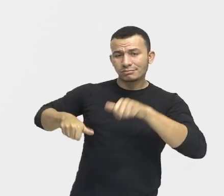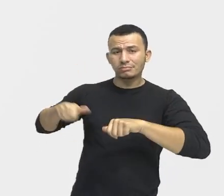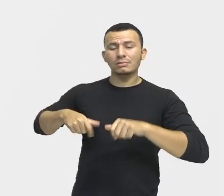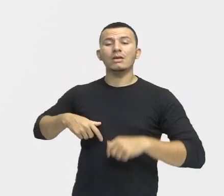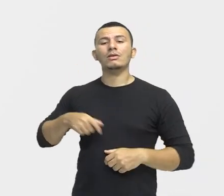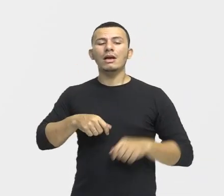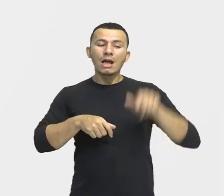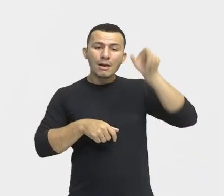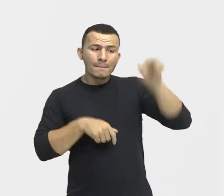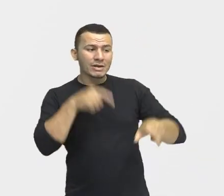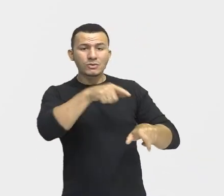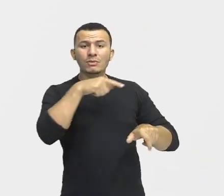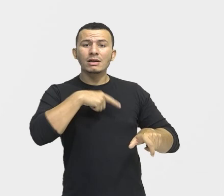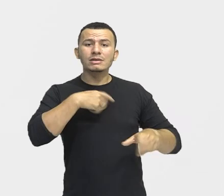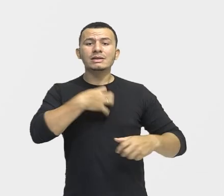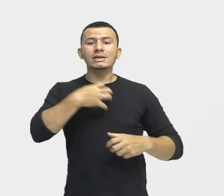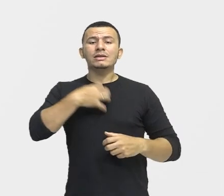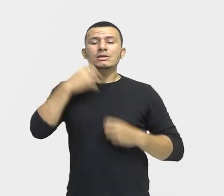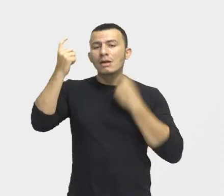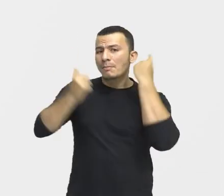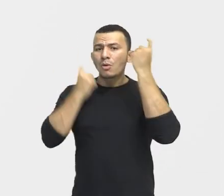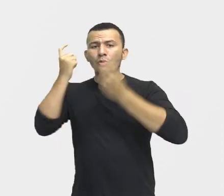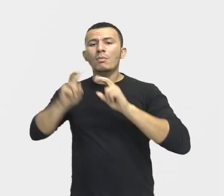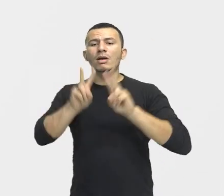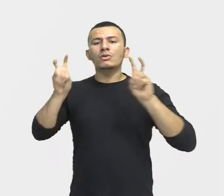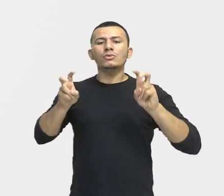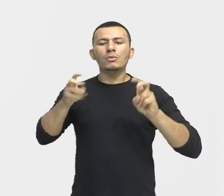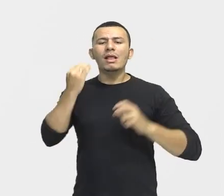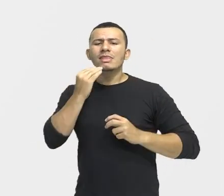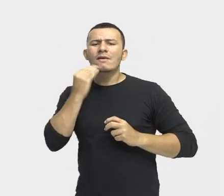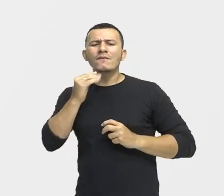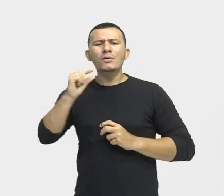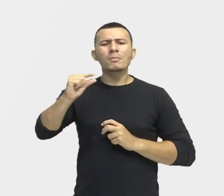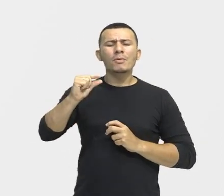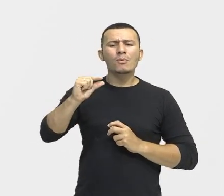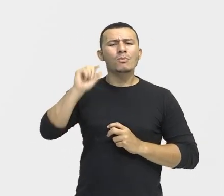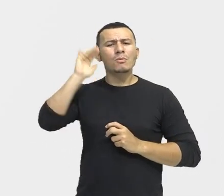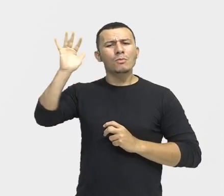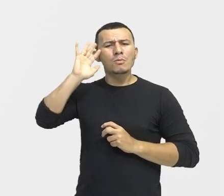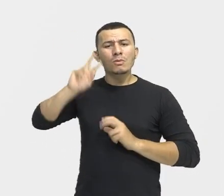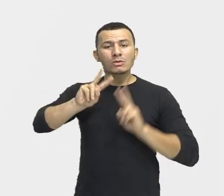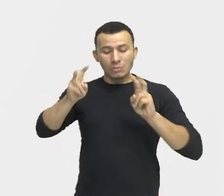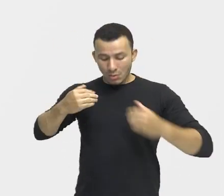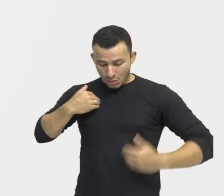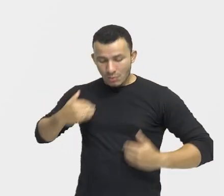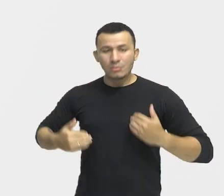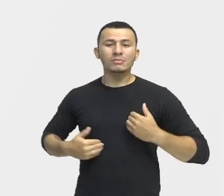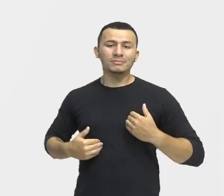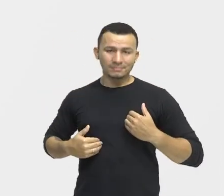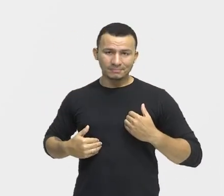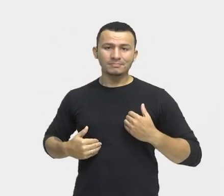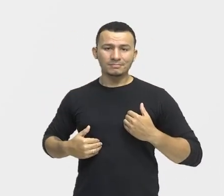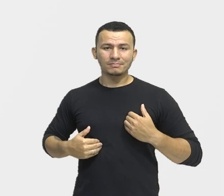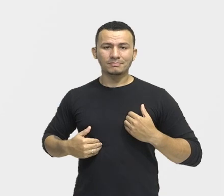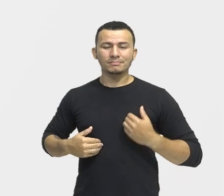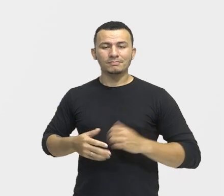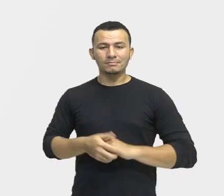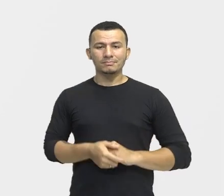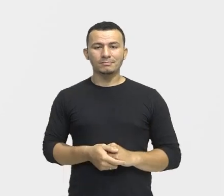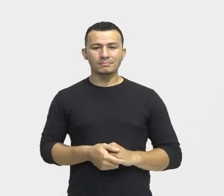uma intensa preocupação quanto a um defeito imaginário ou mínimo em sua